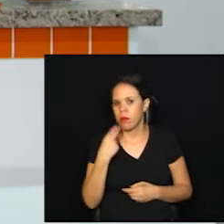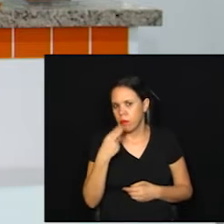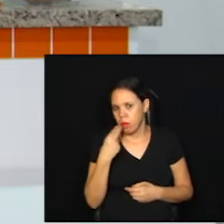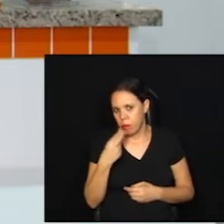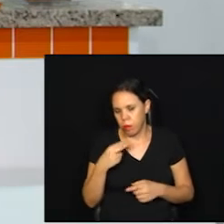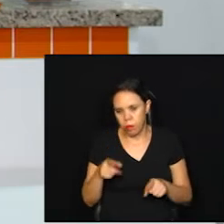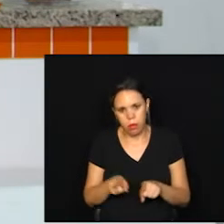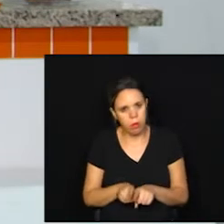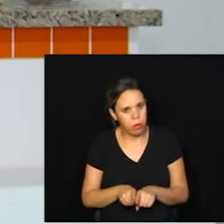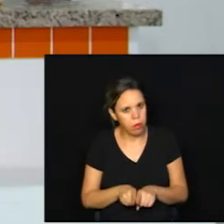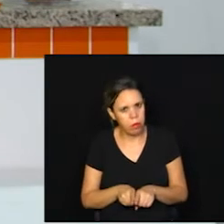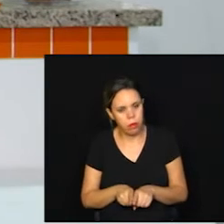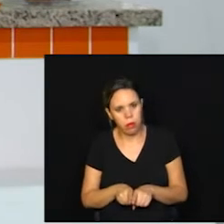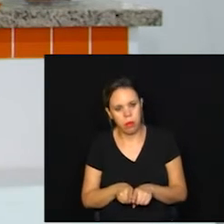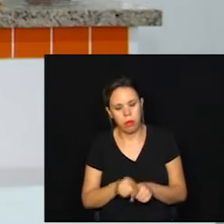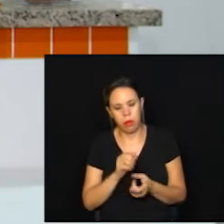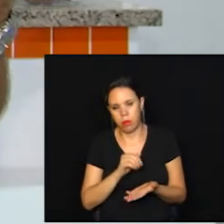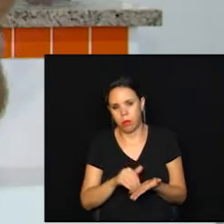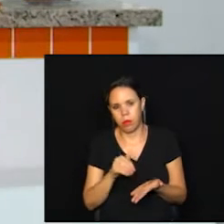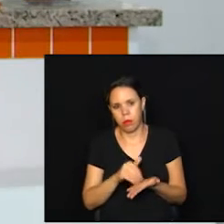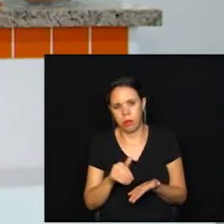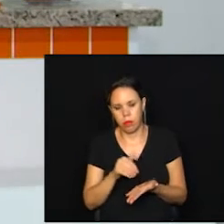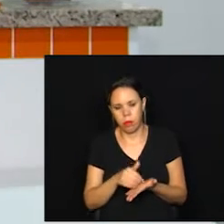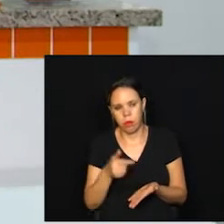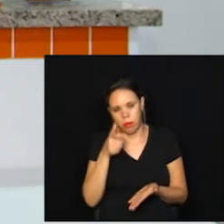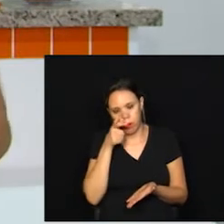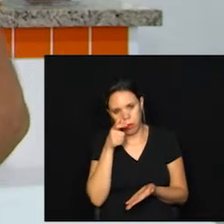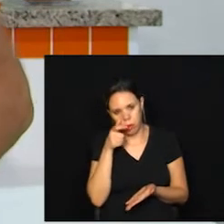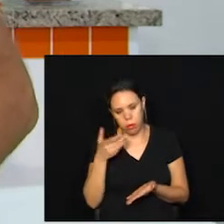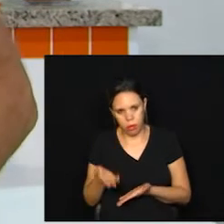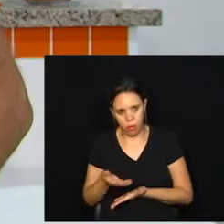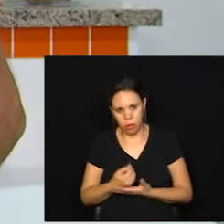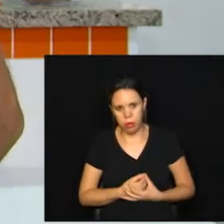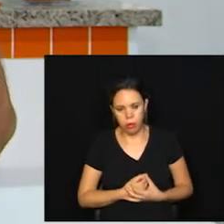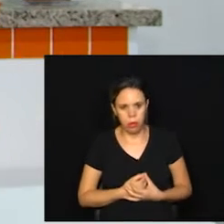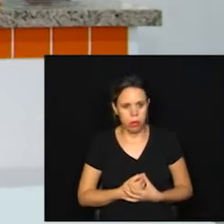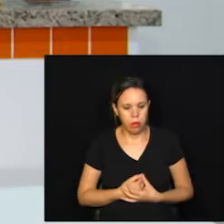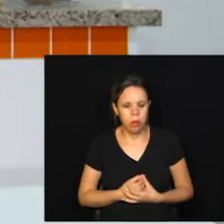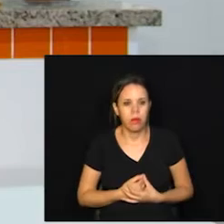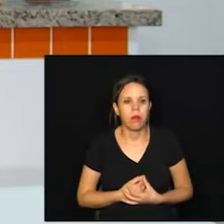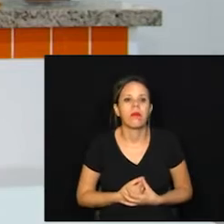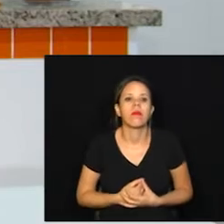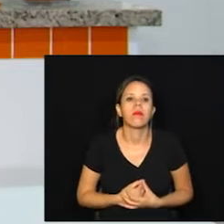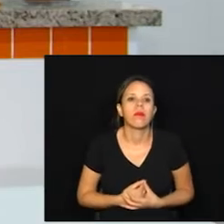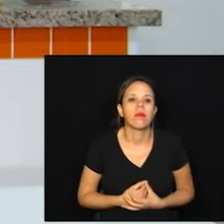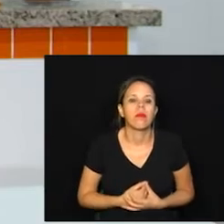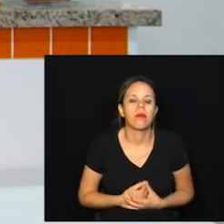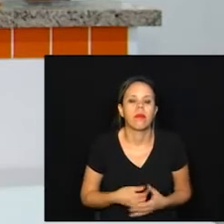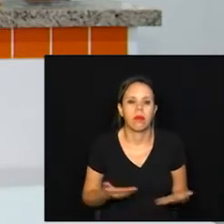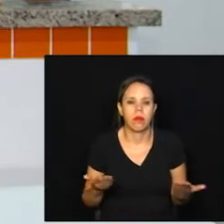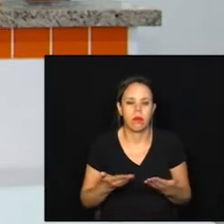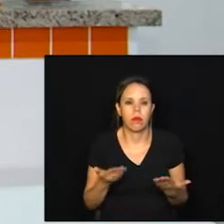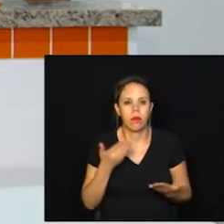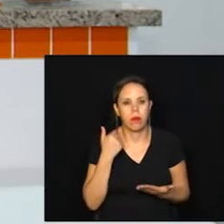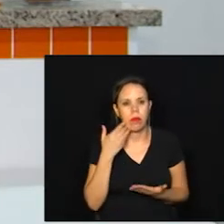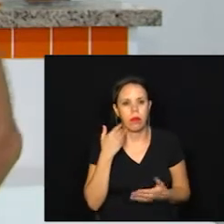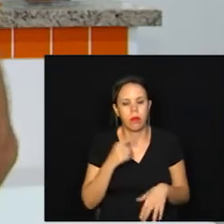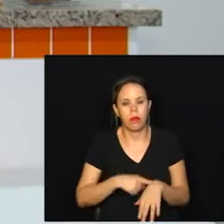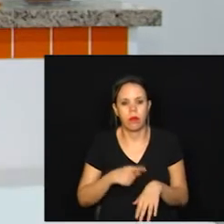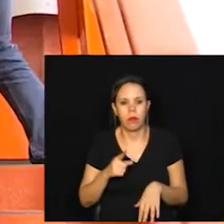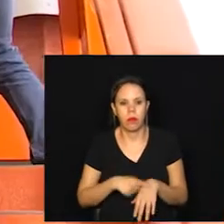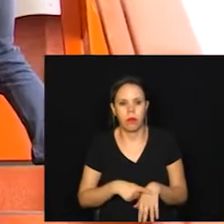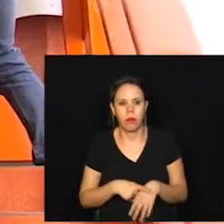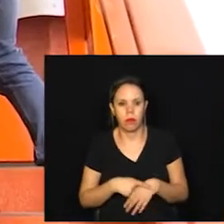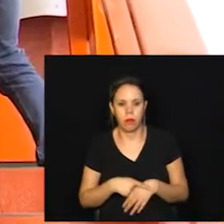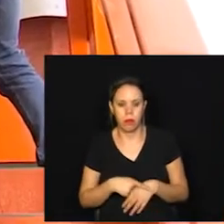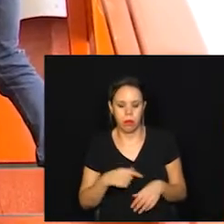nutricionistas da parte da secretaria, nos acompanham aqui. E também, agora, aproveitando esse momento que a gente está